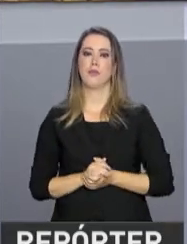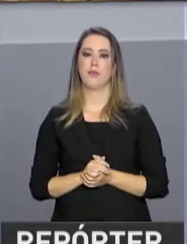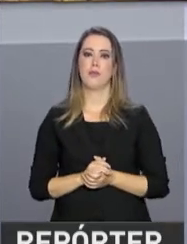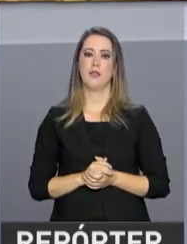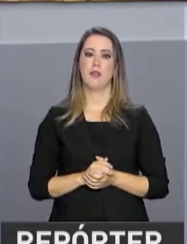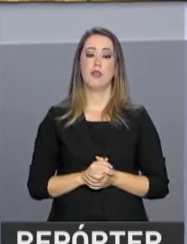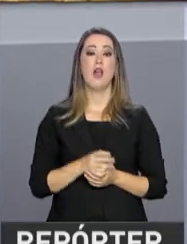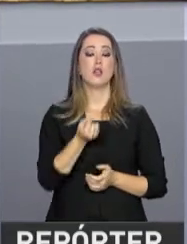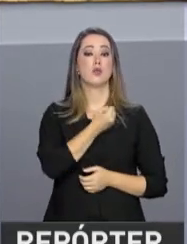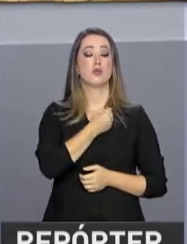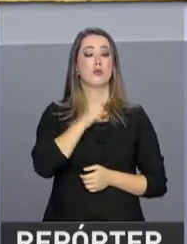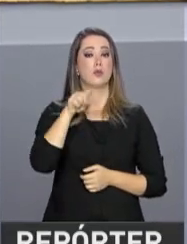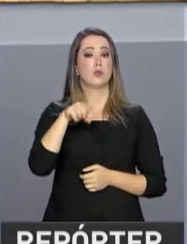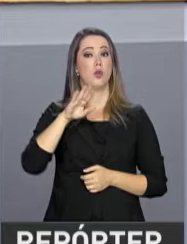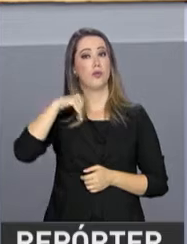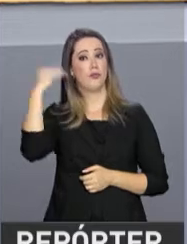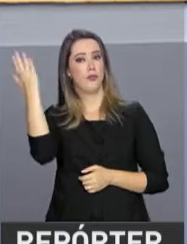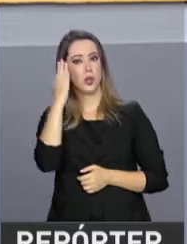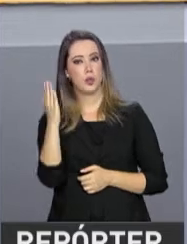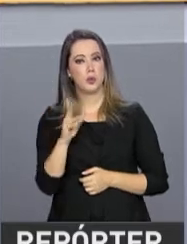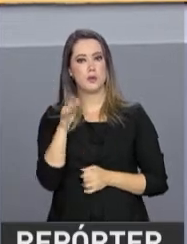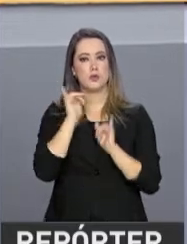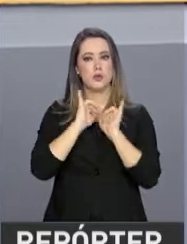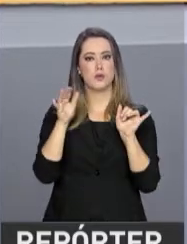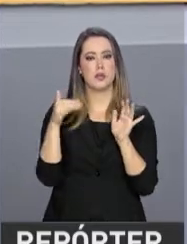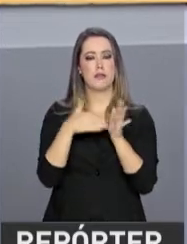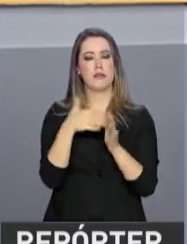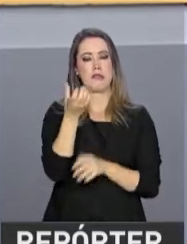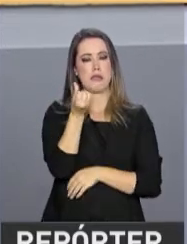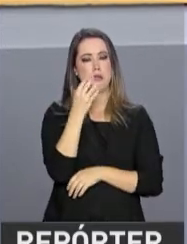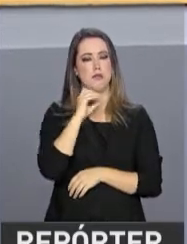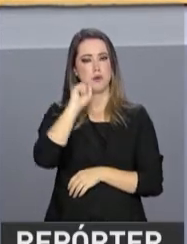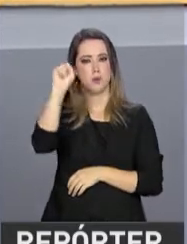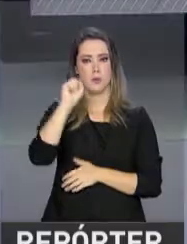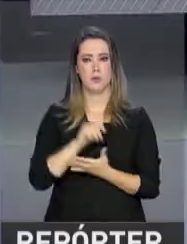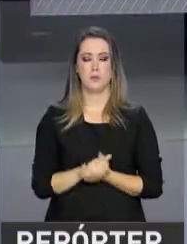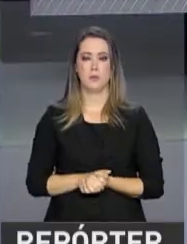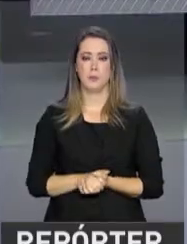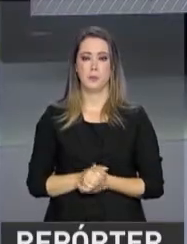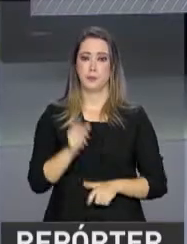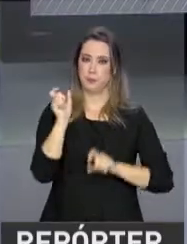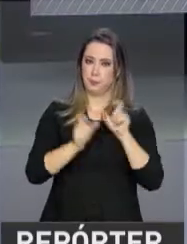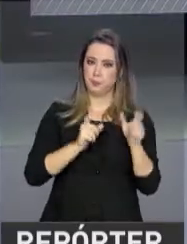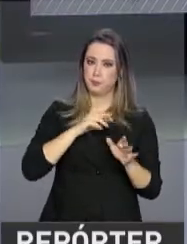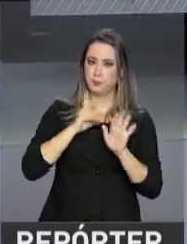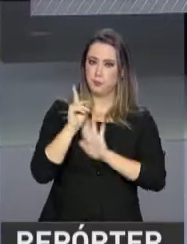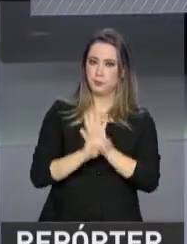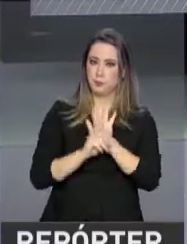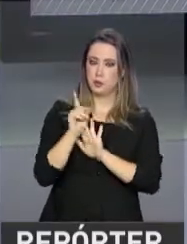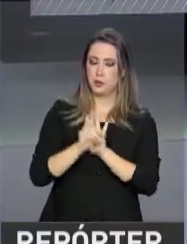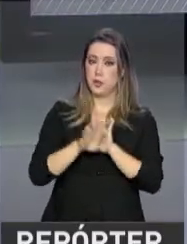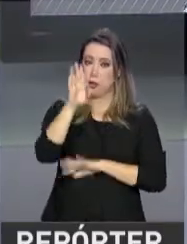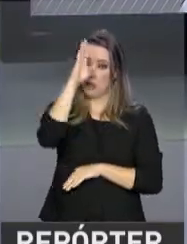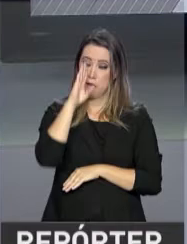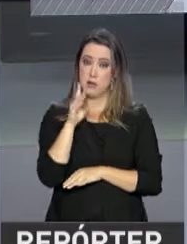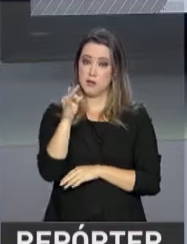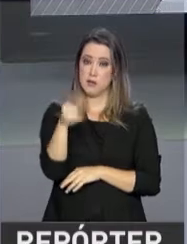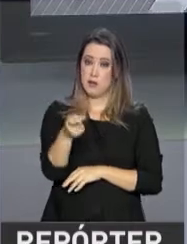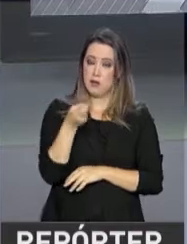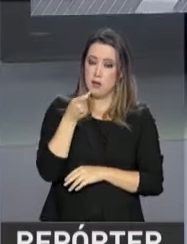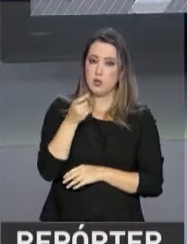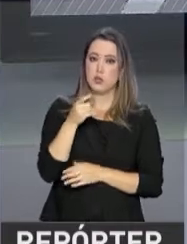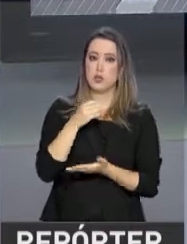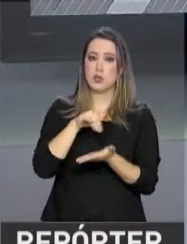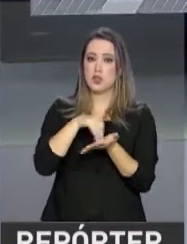as notas do enem seja exterior serão divulgados até 6 de abril os candidatos que têm direito à isenção na taxa de inscrição